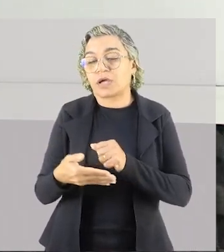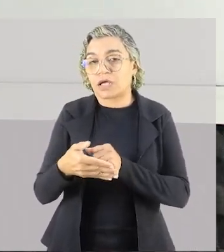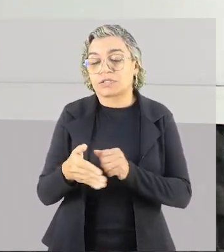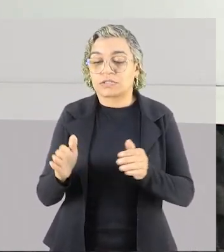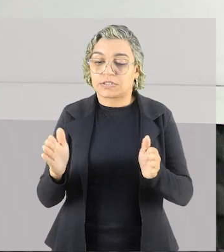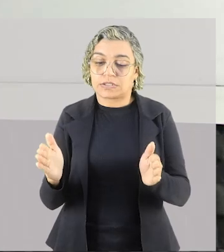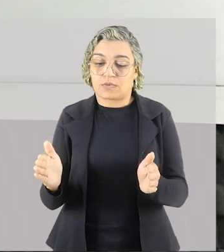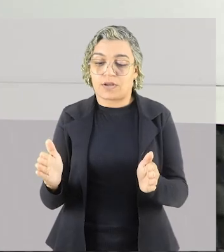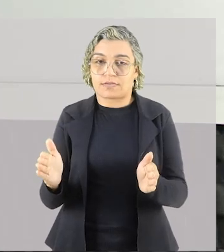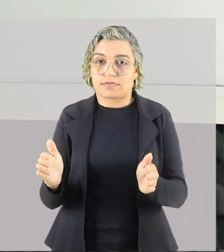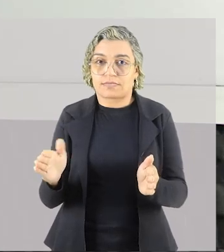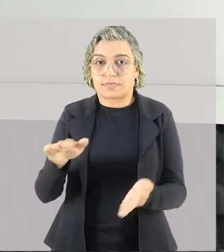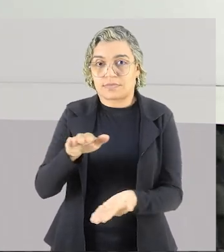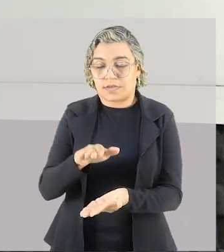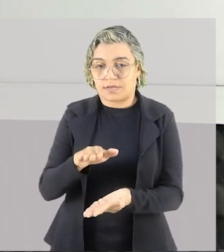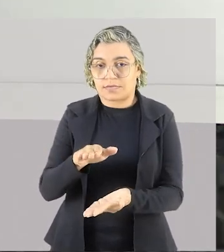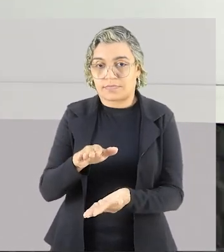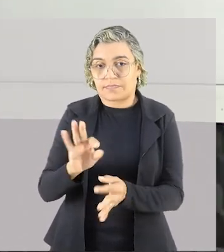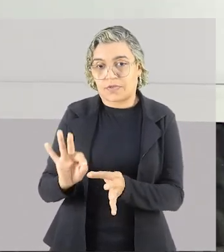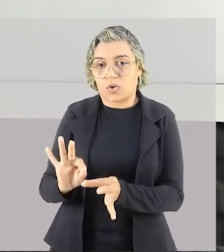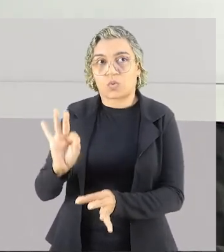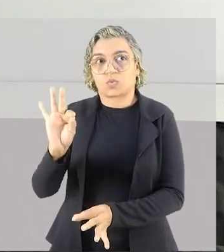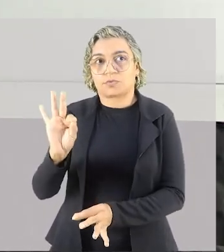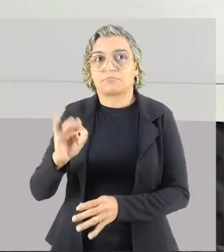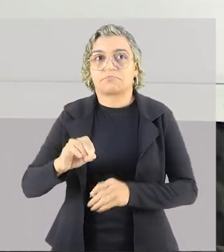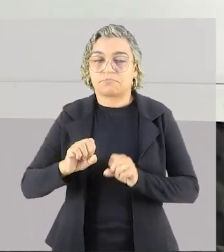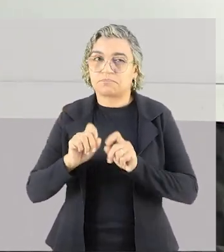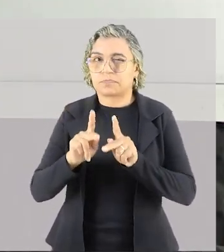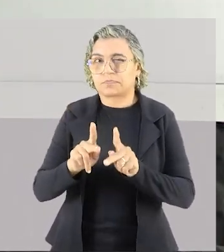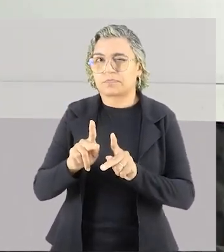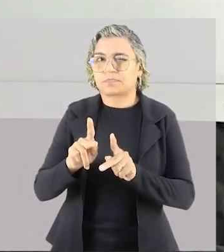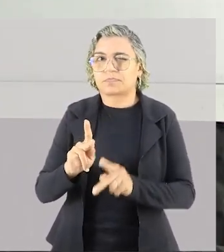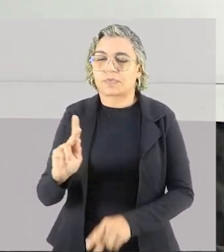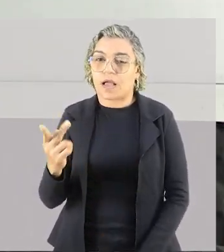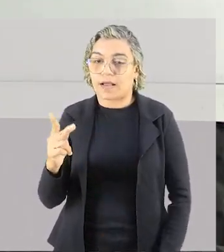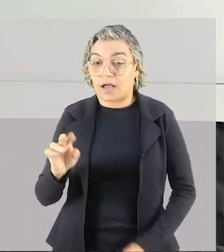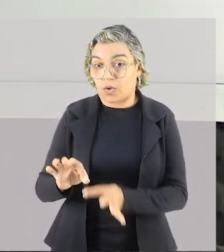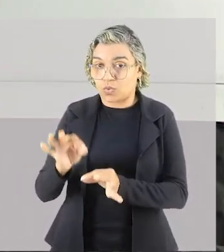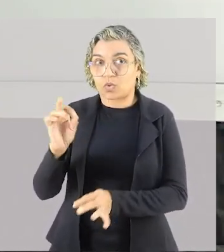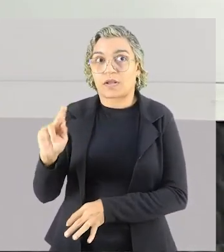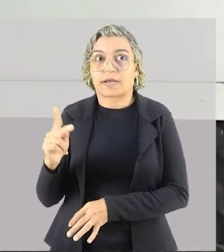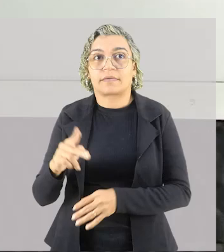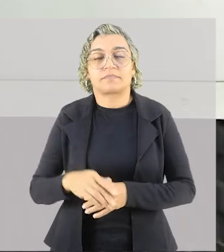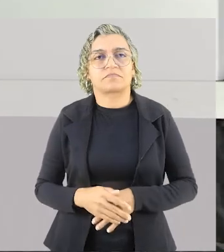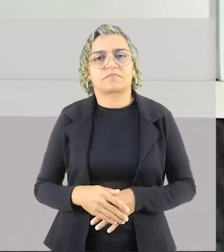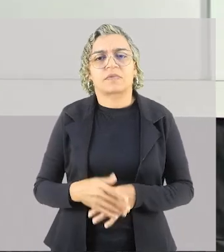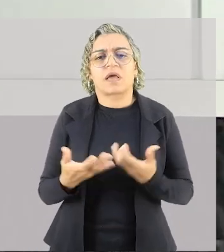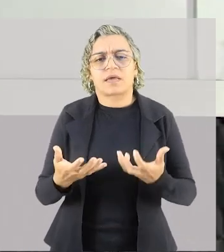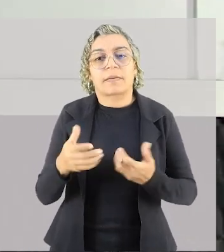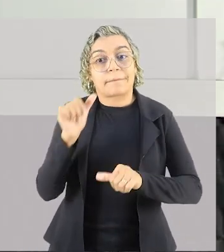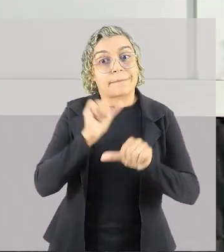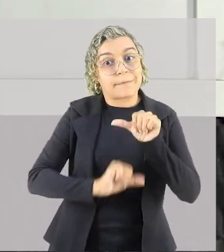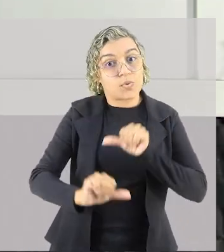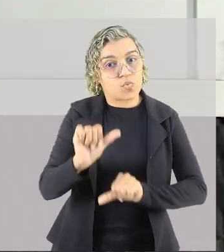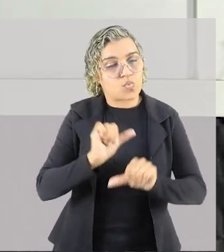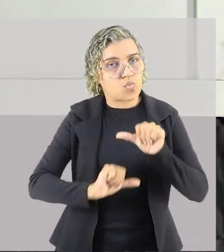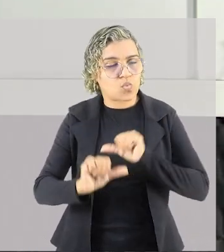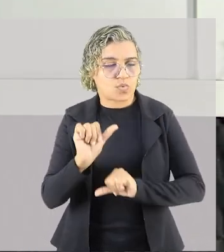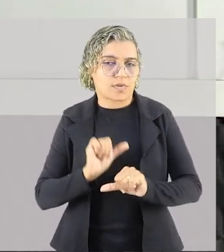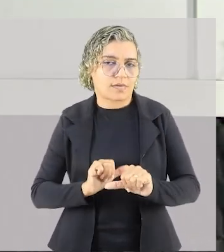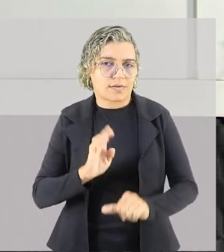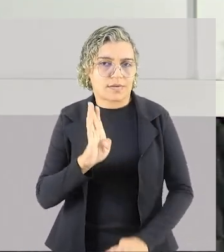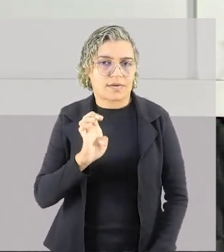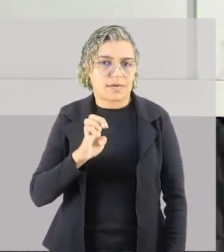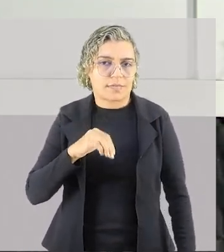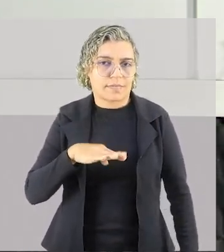quadrada, a base é um quadrado, e altura H. Beleza, tudo bem até aí. Ele quer fazer uma reformulação, ele quer mudar essa